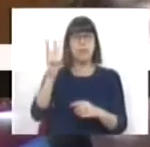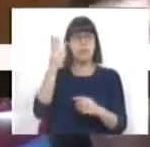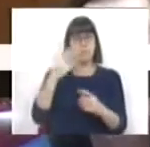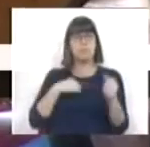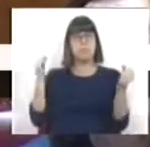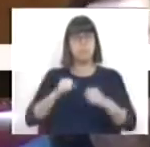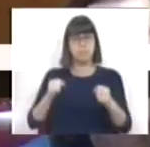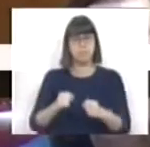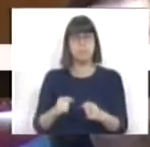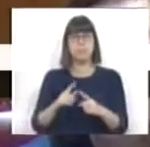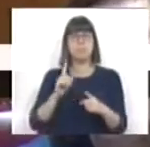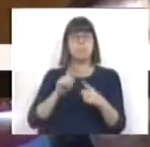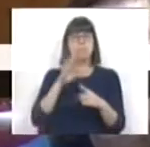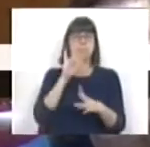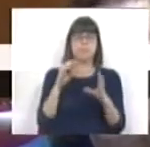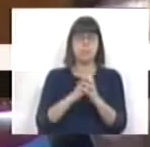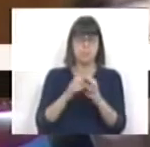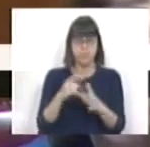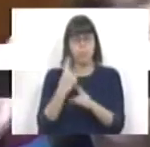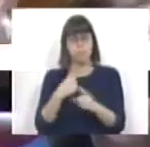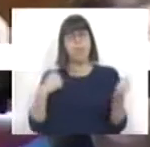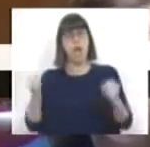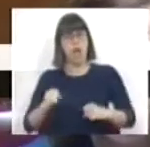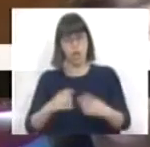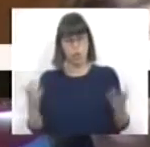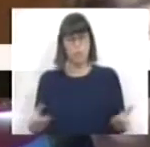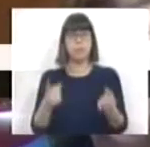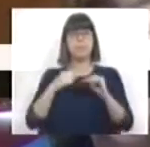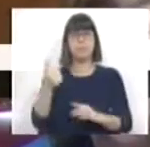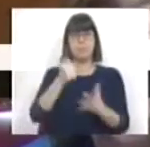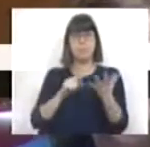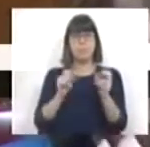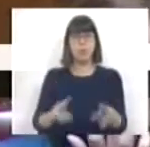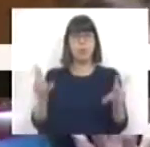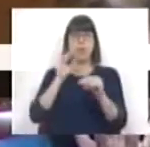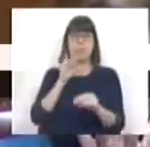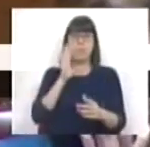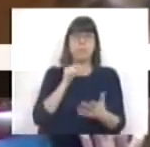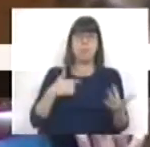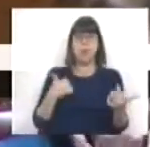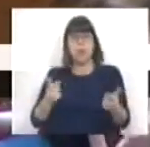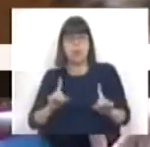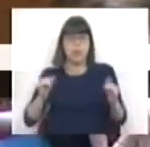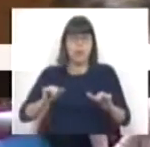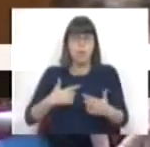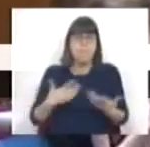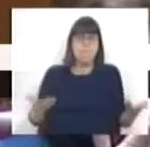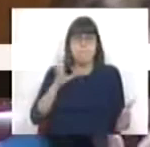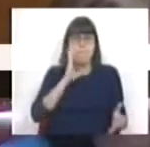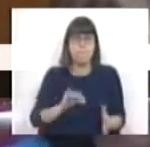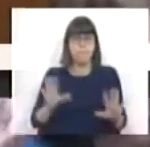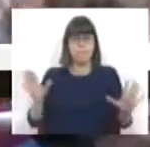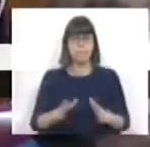primeiras estamos de acordo. Quanto à Caixa Geral de Depósitos, estamos de acordo. E a quinta, quanto ao novo banco, não sei se estamos ou não estamos de